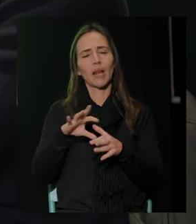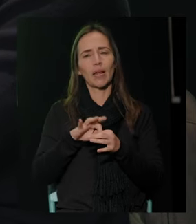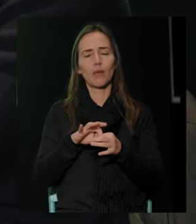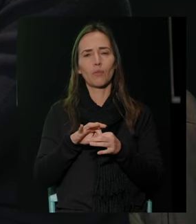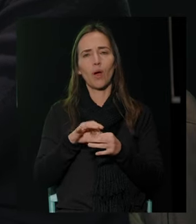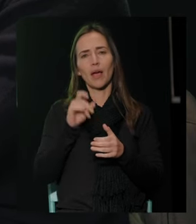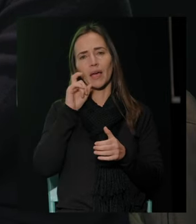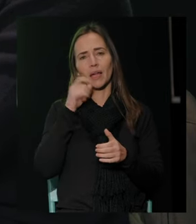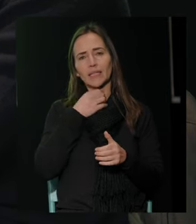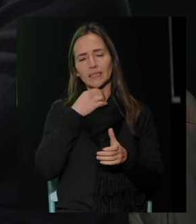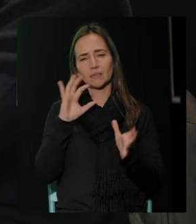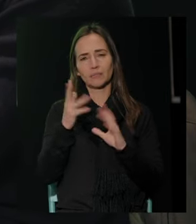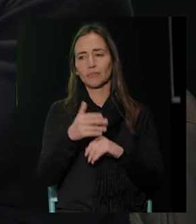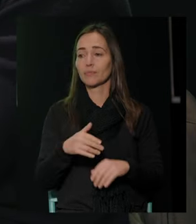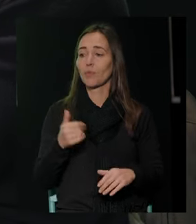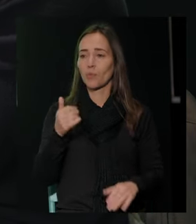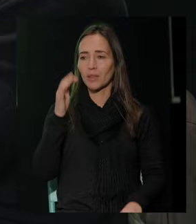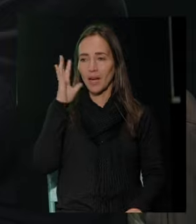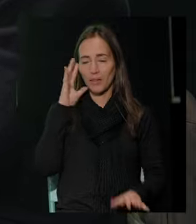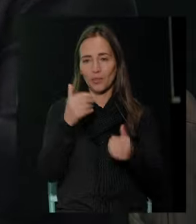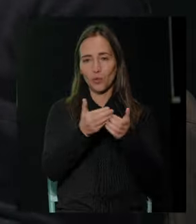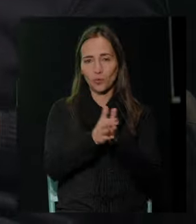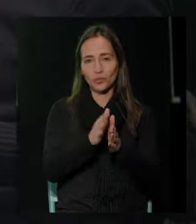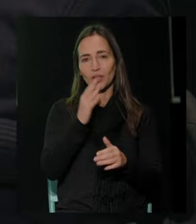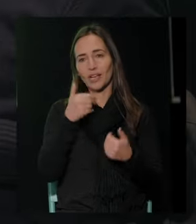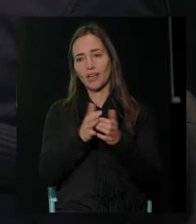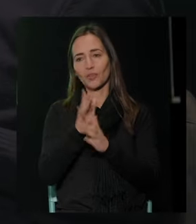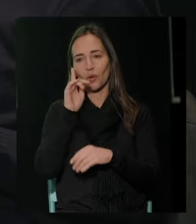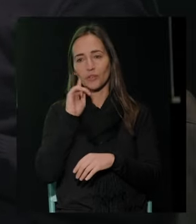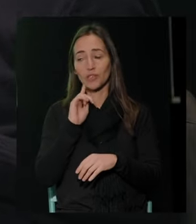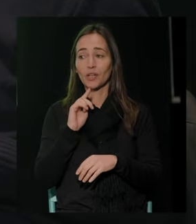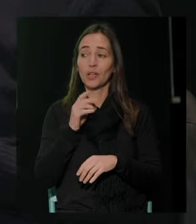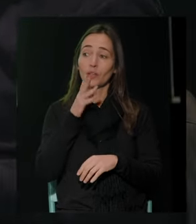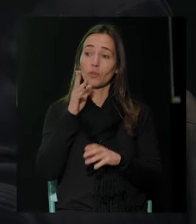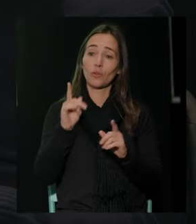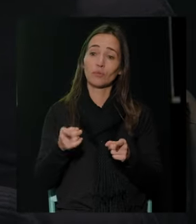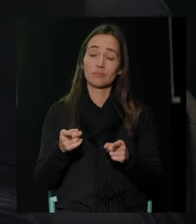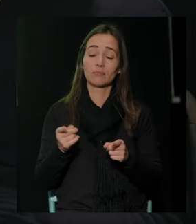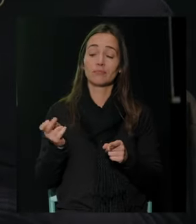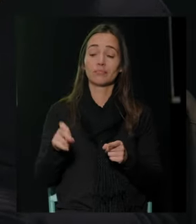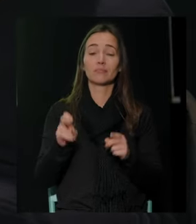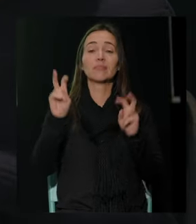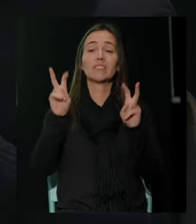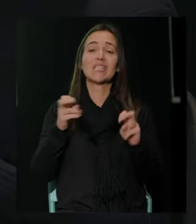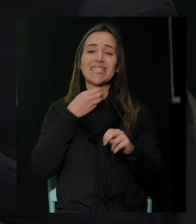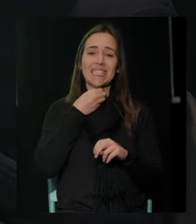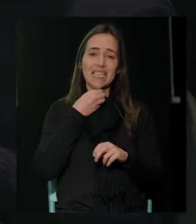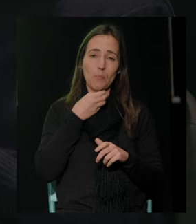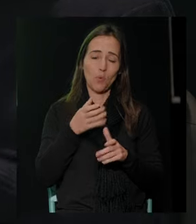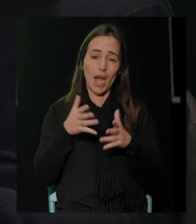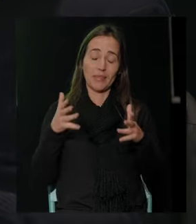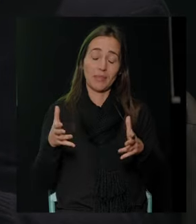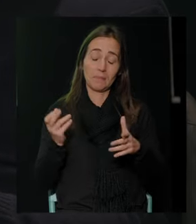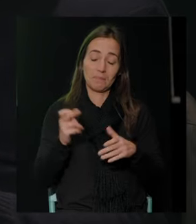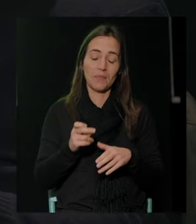Boa tarde a todos, antes de mais, e a todas. Pois eu costumo dizer que me saiu a sorte grande, não é? Porque, apesar de serem